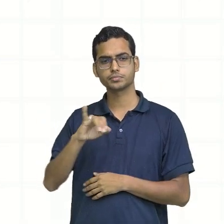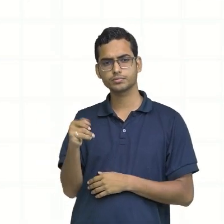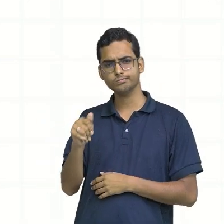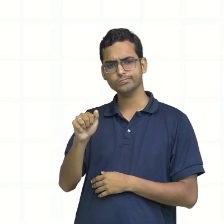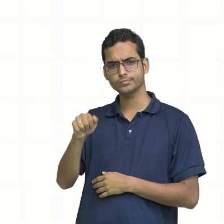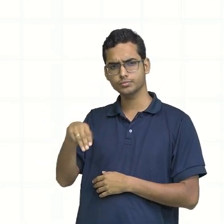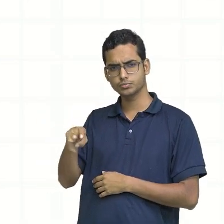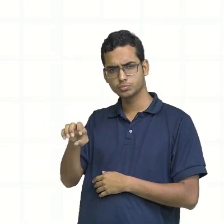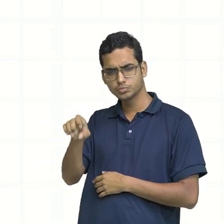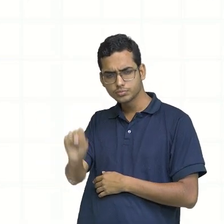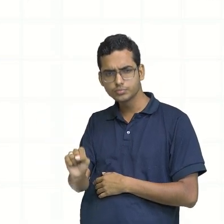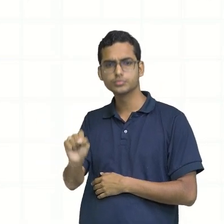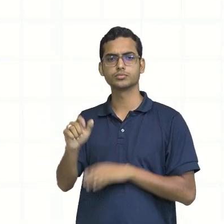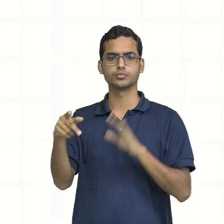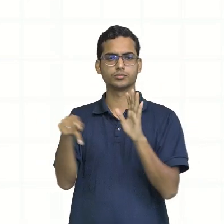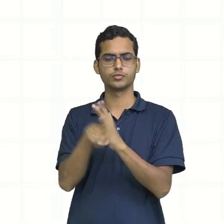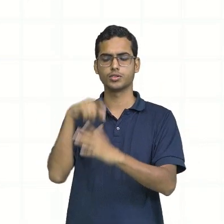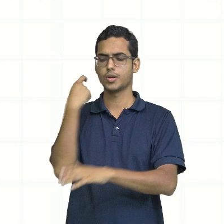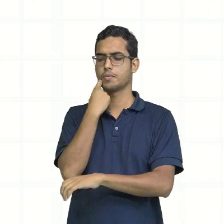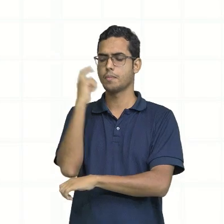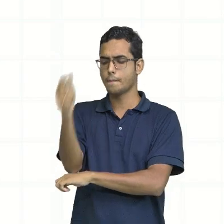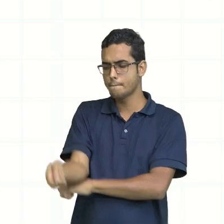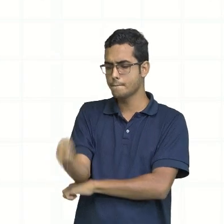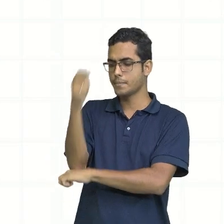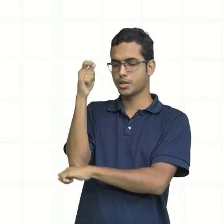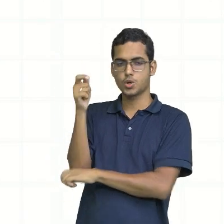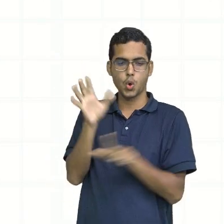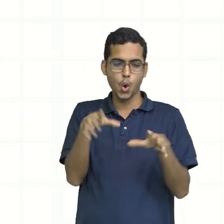em um sábado quando o tubarão atacou.